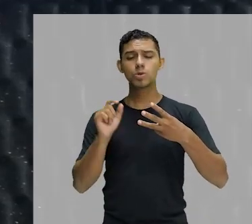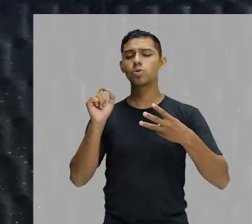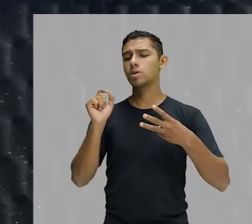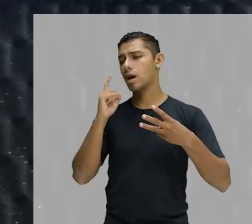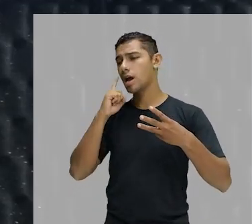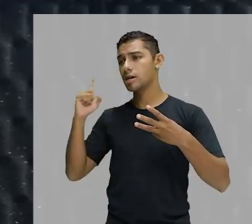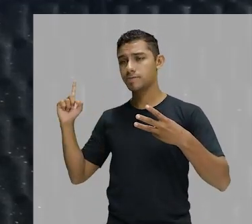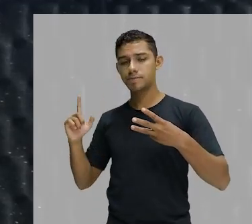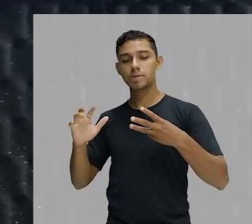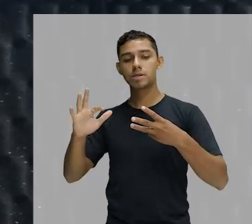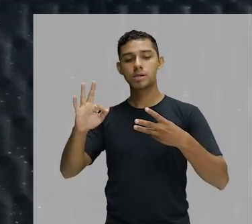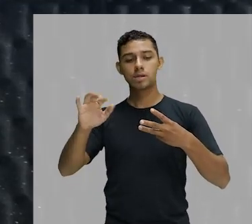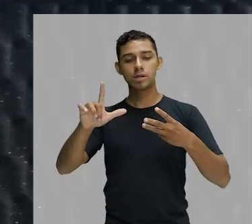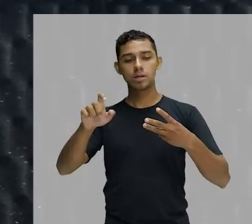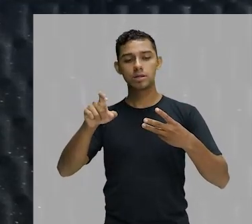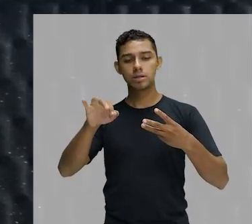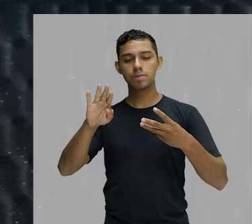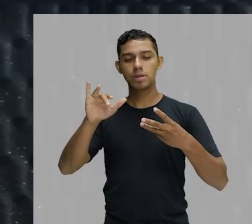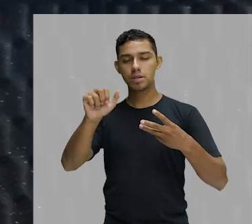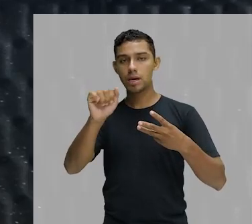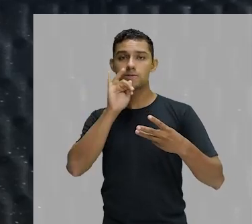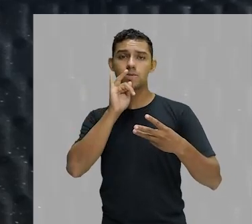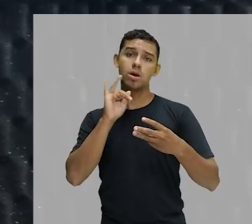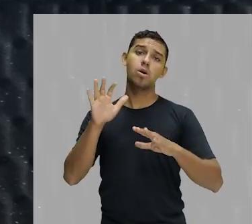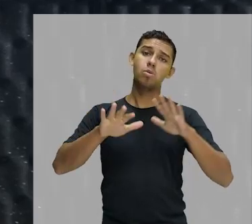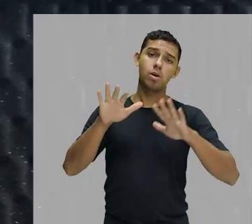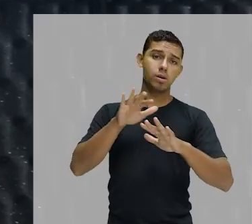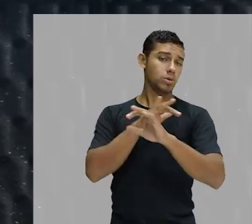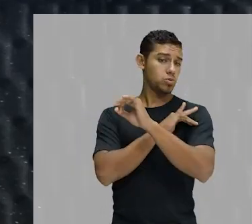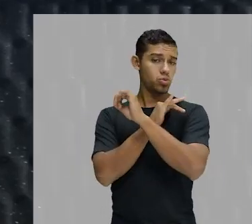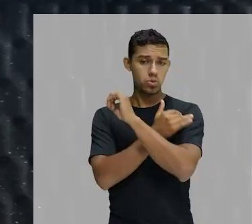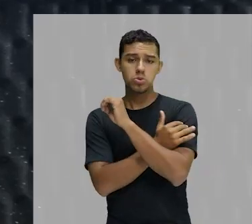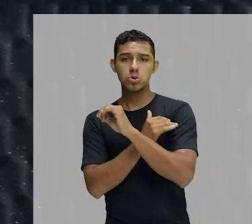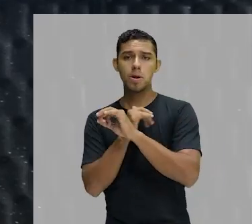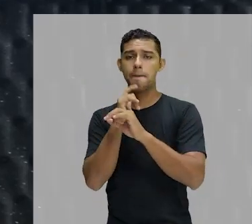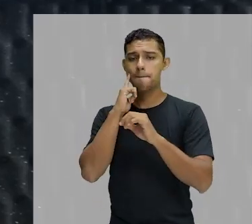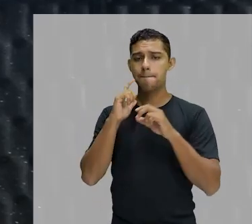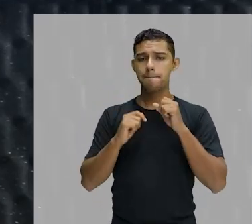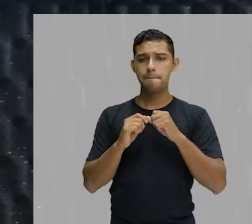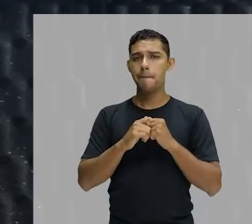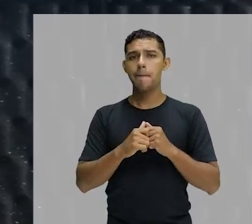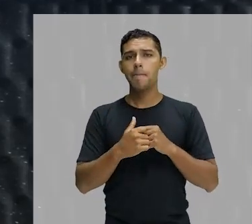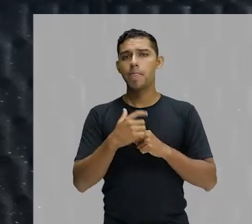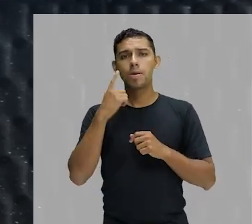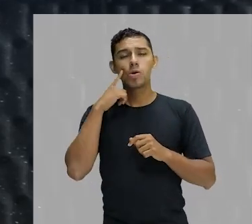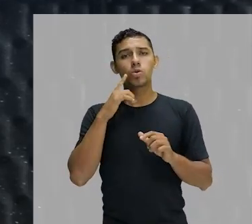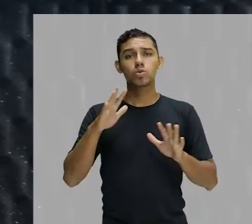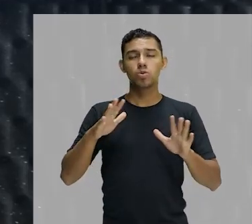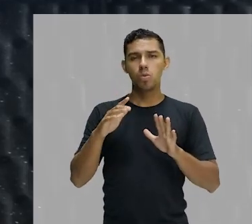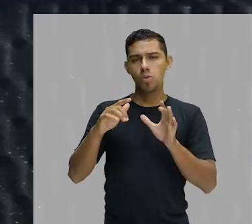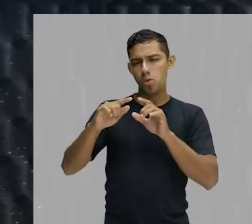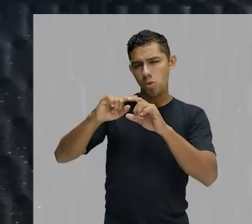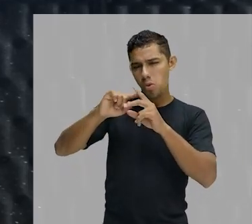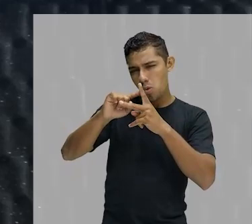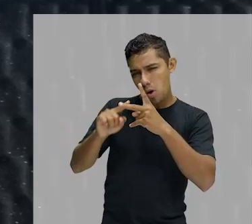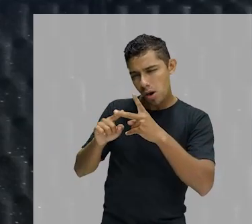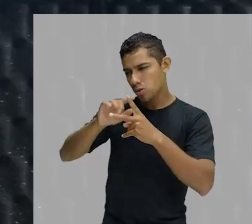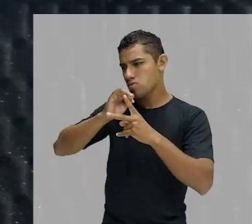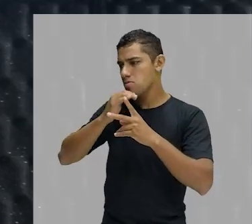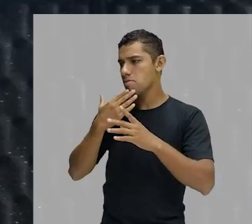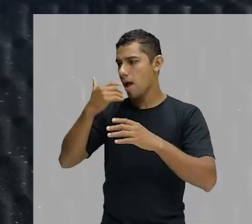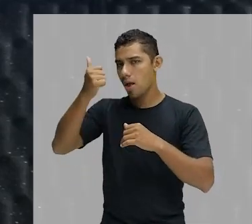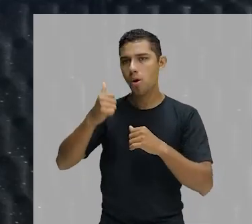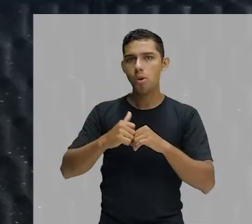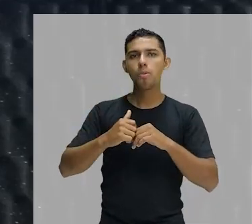capacidade que determinada articulação tem de quê? De encontrar um ângulo bem maior.